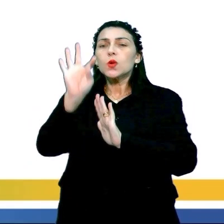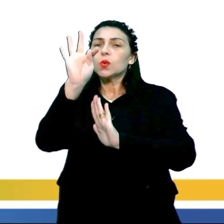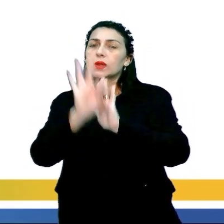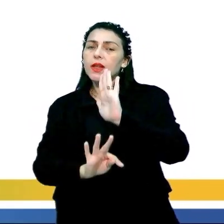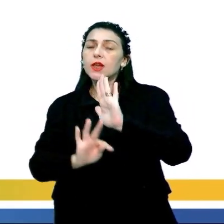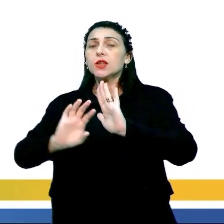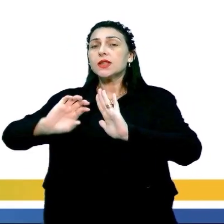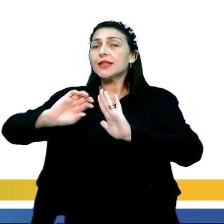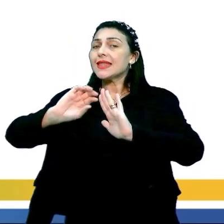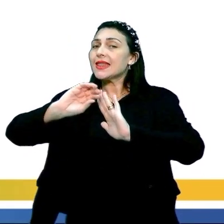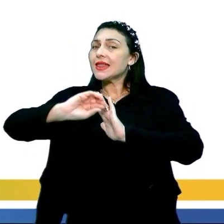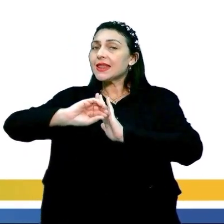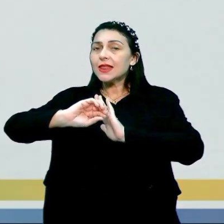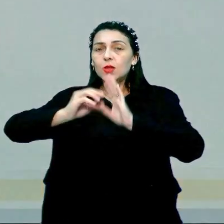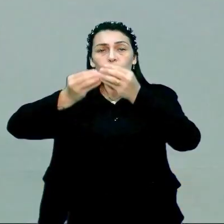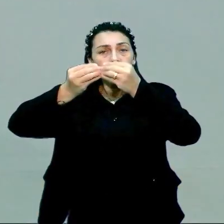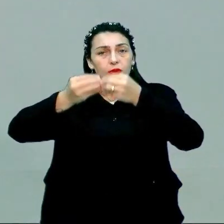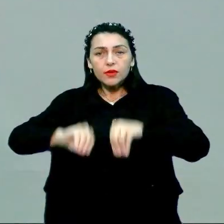vai ferir